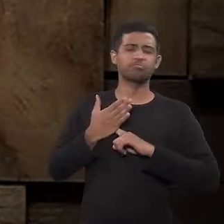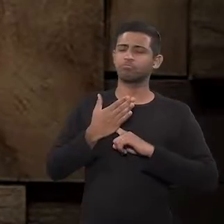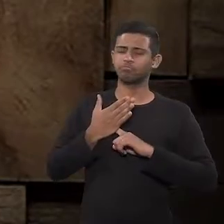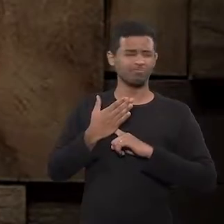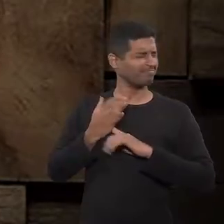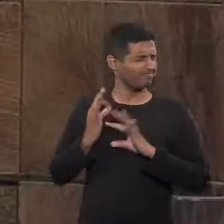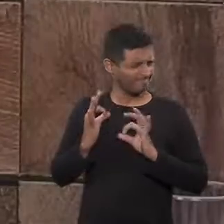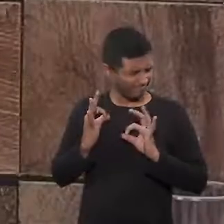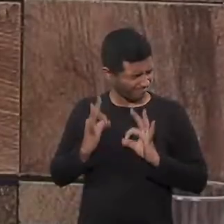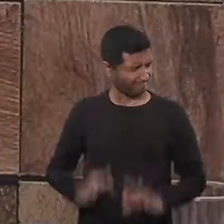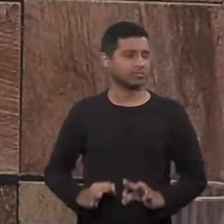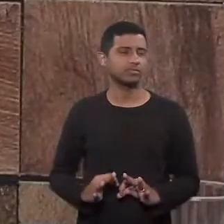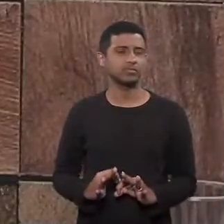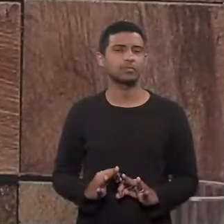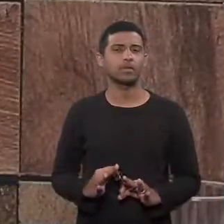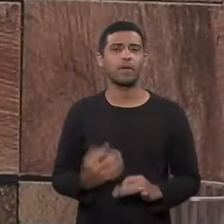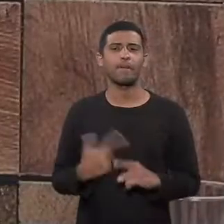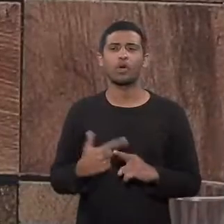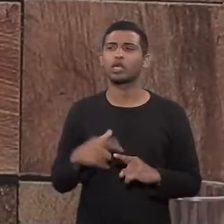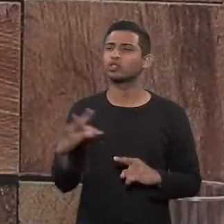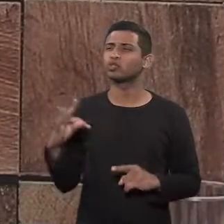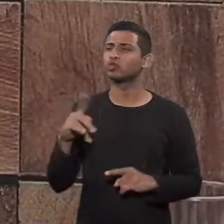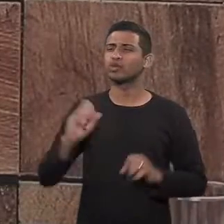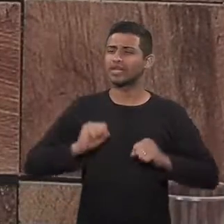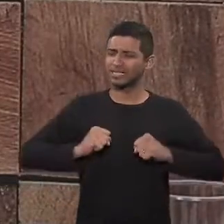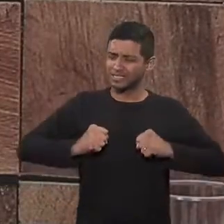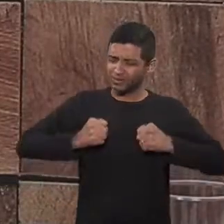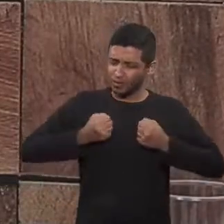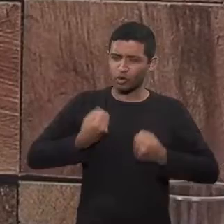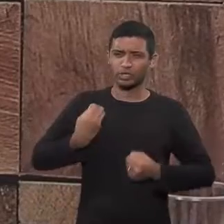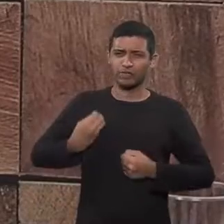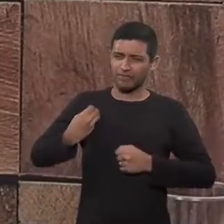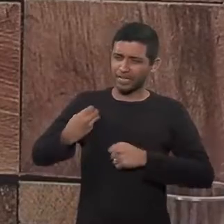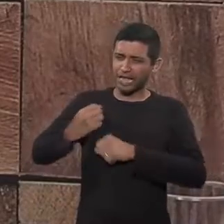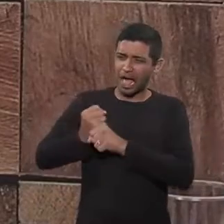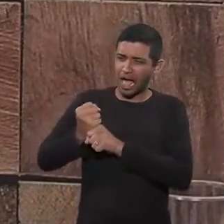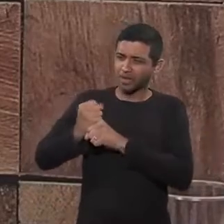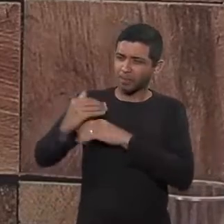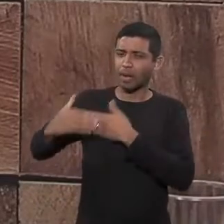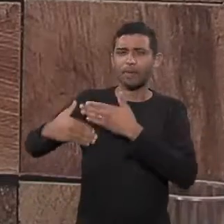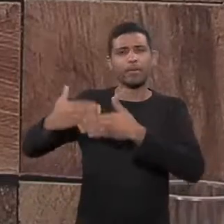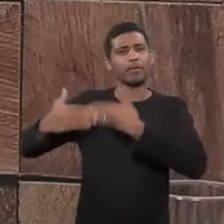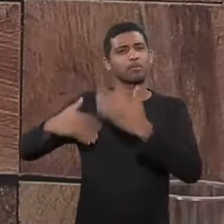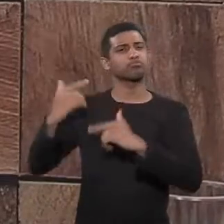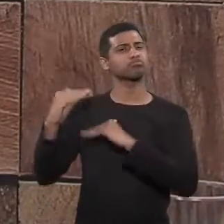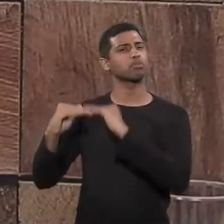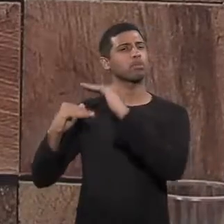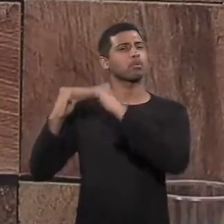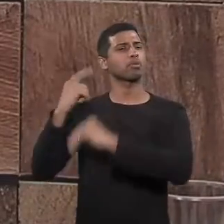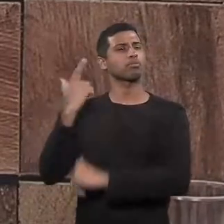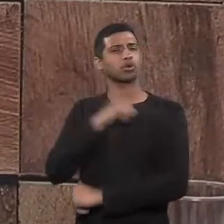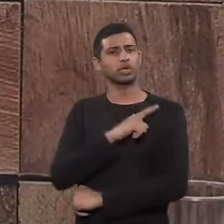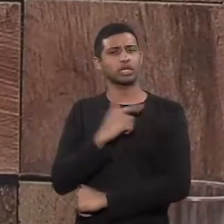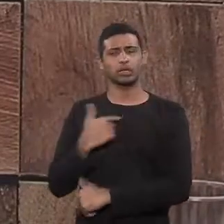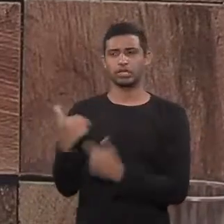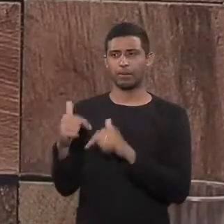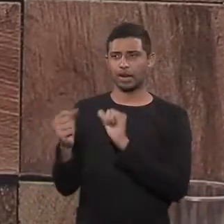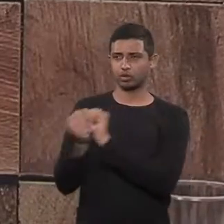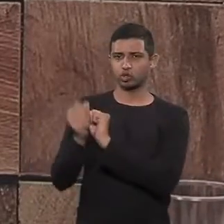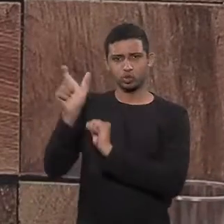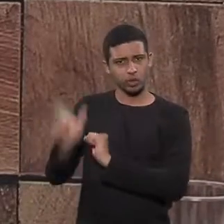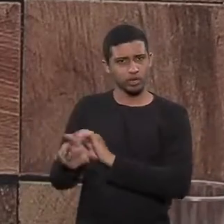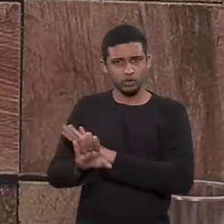uma referência para mim, assim, sem dúvida, porque por tudo que ele construiu, né, durante a sua carreira.